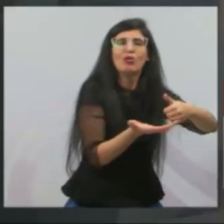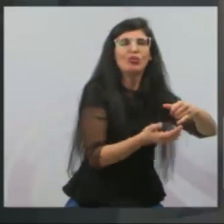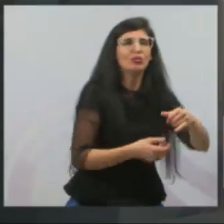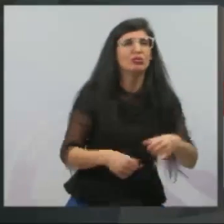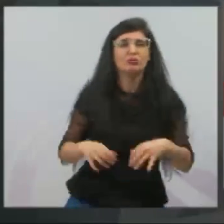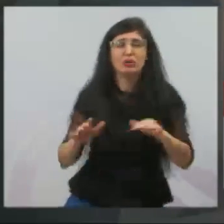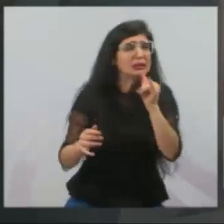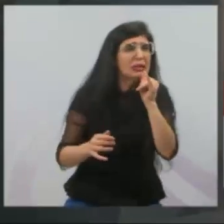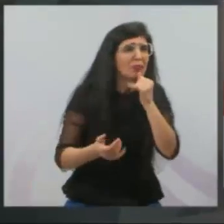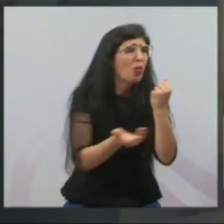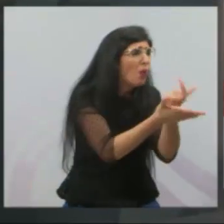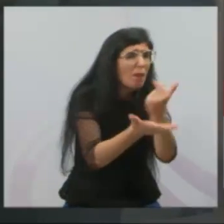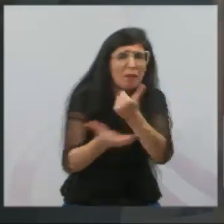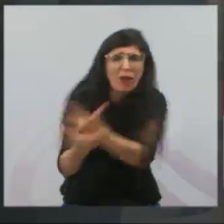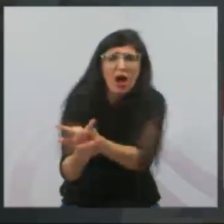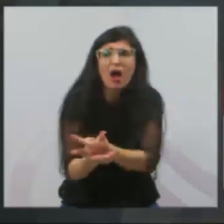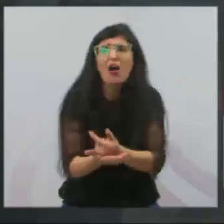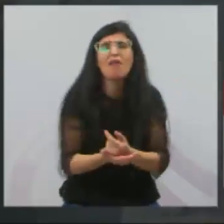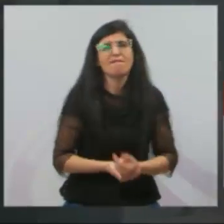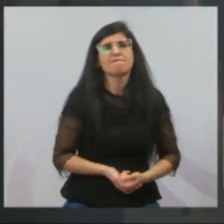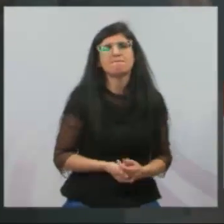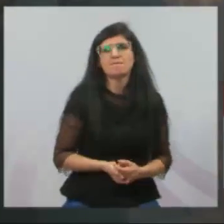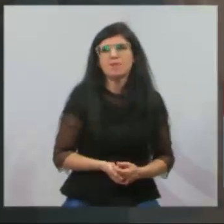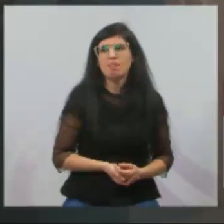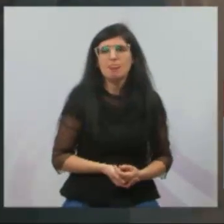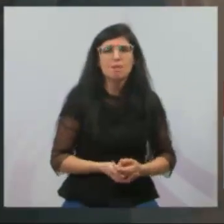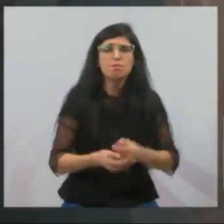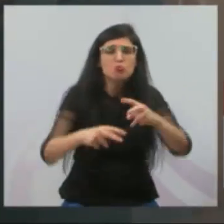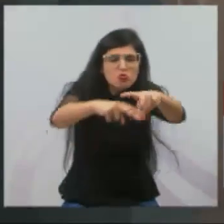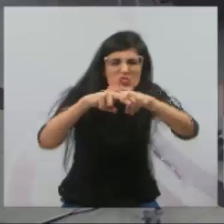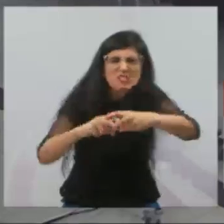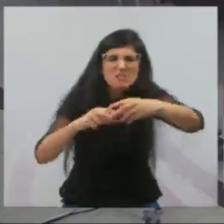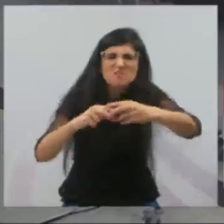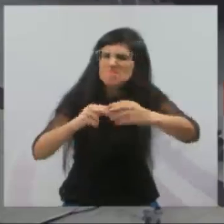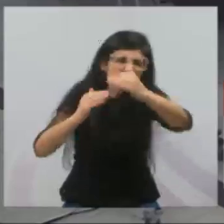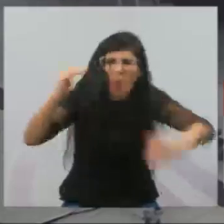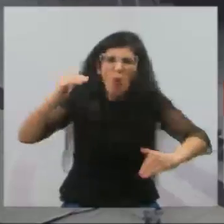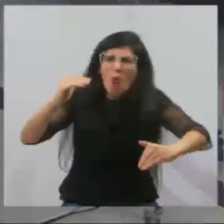de reprovar esse projeto no dia de hoje.